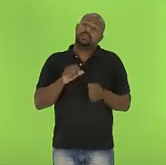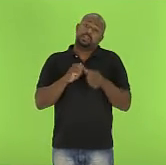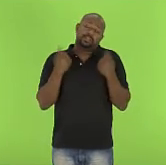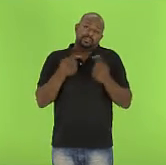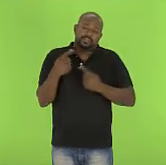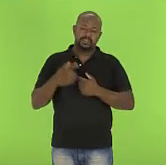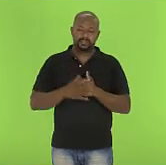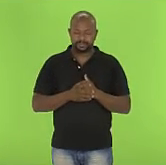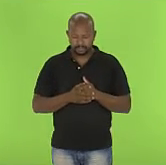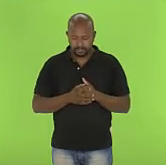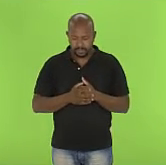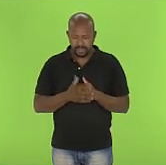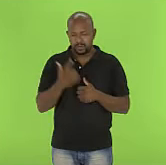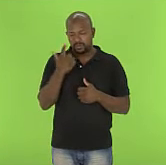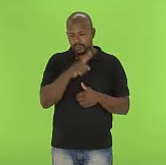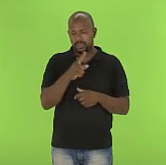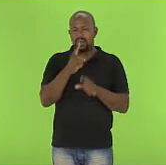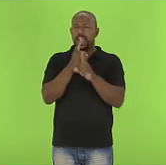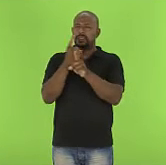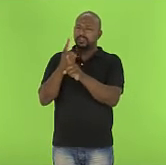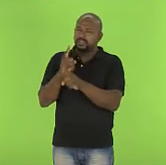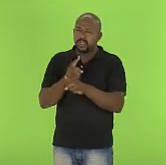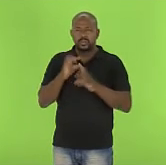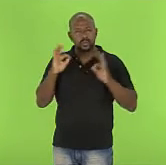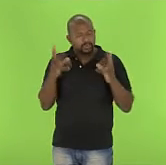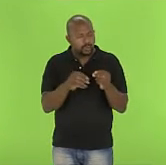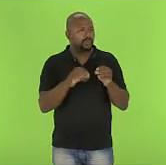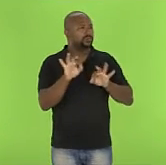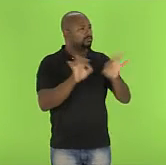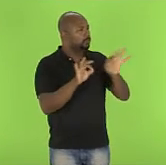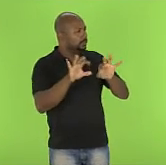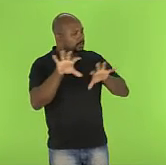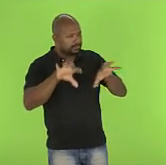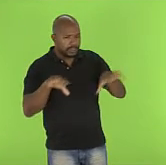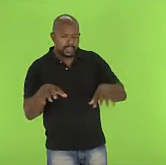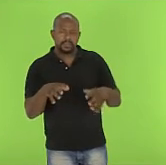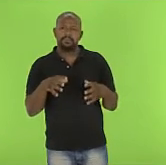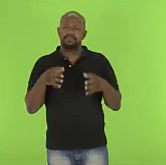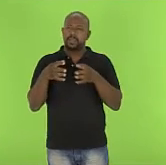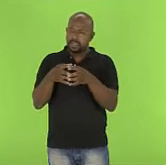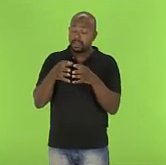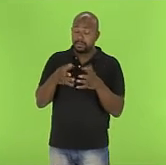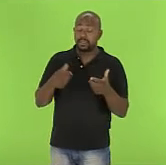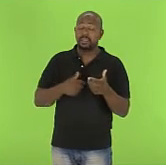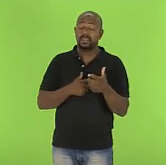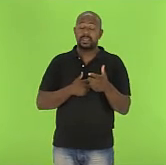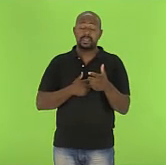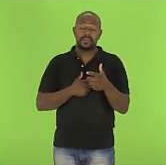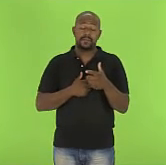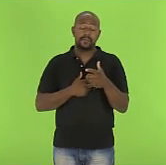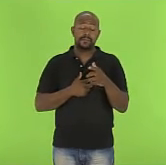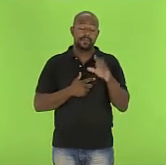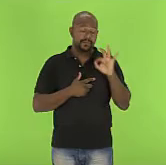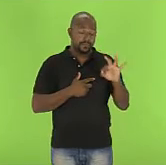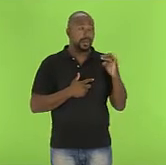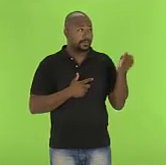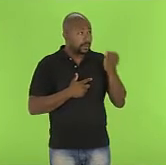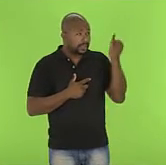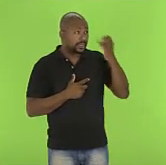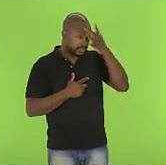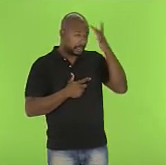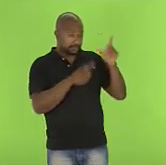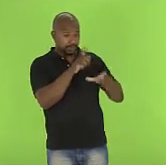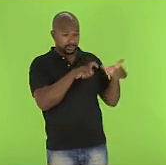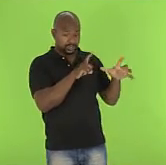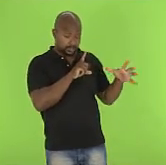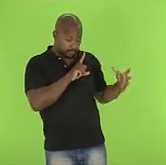E foi isso que a gente fez. Conseguiu achar todo mundo, conseguiu montar uma equipe. E foi muito importante, assim,